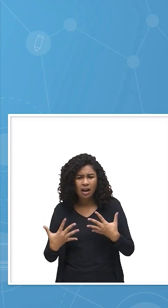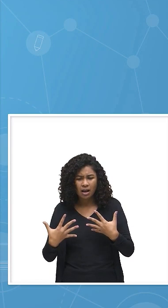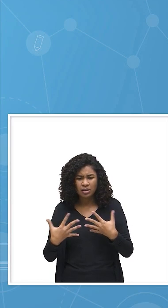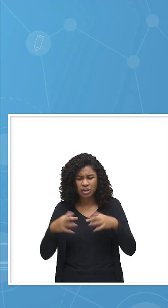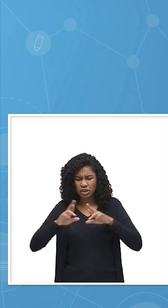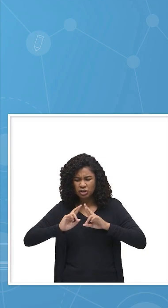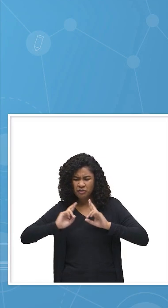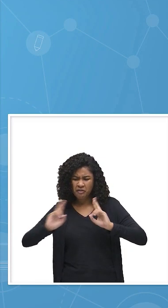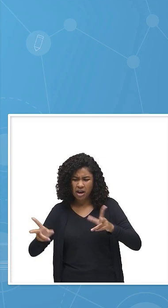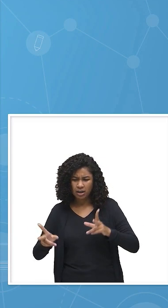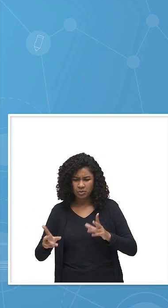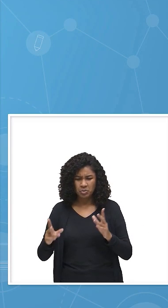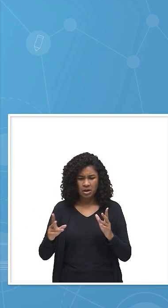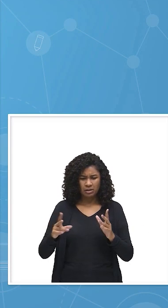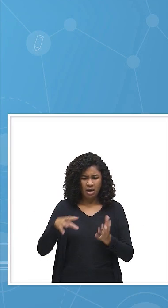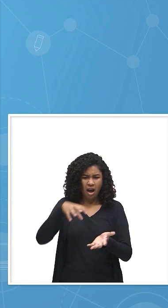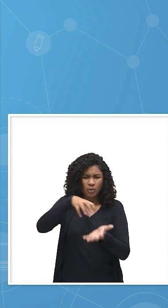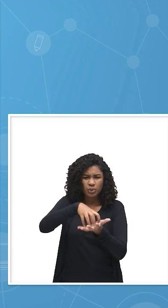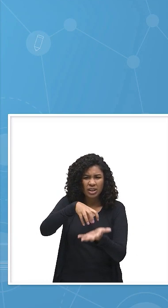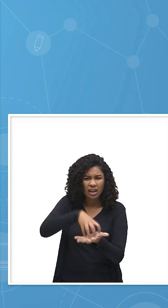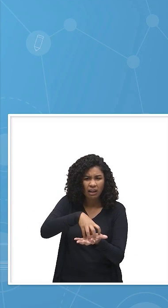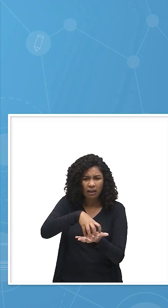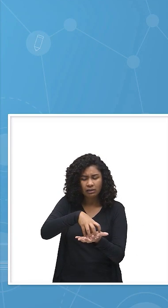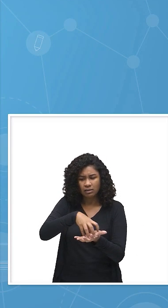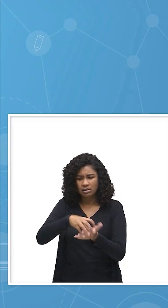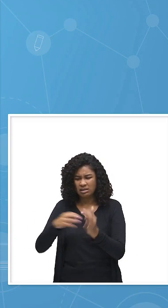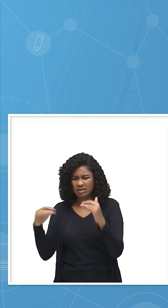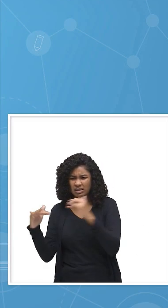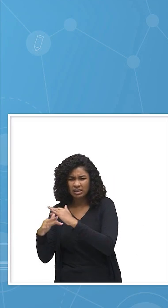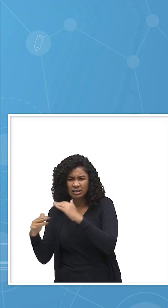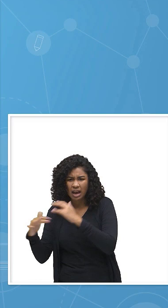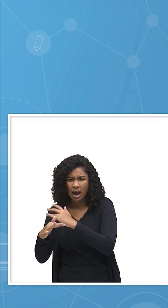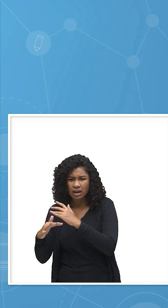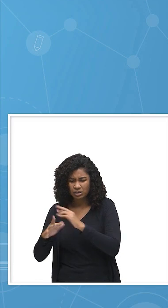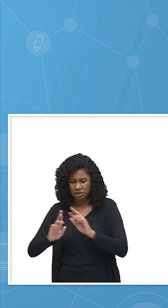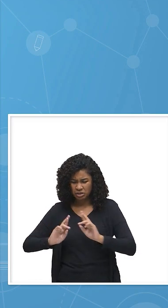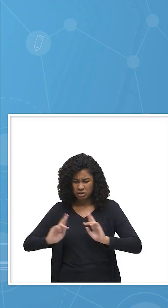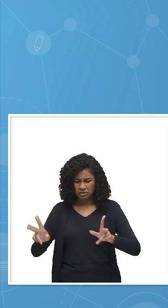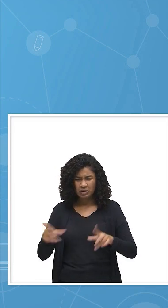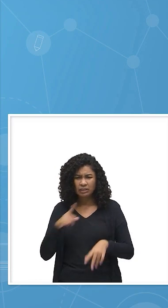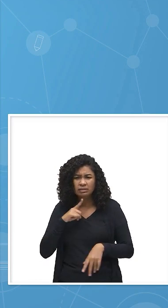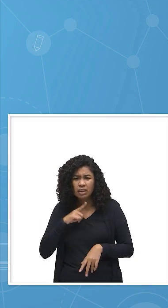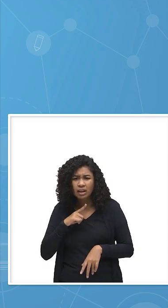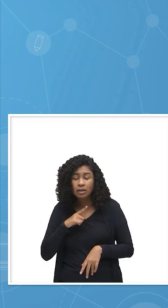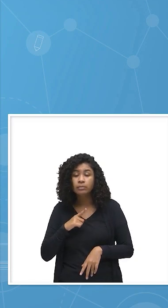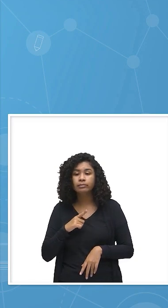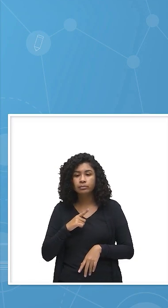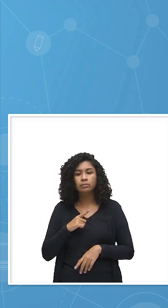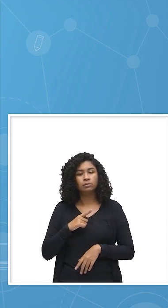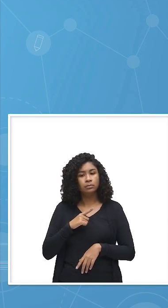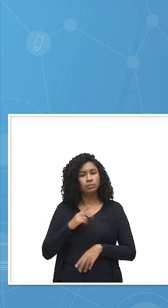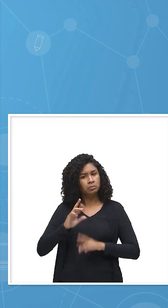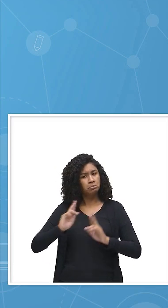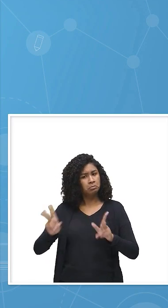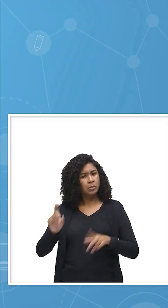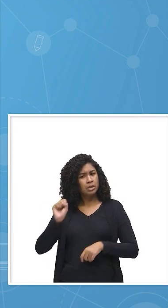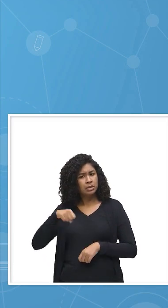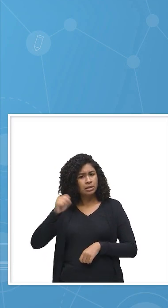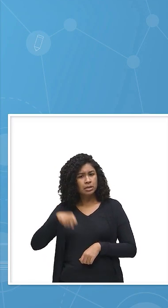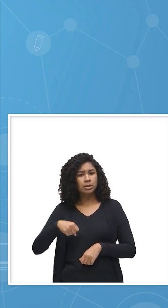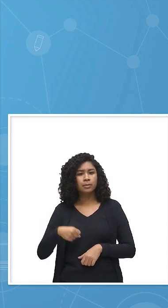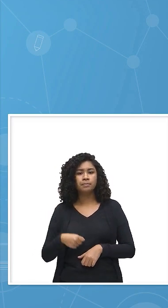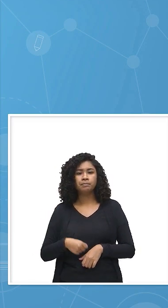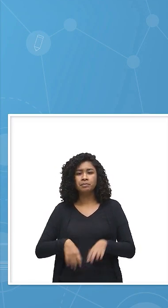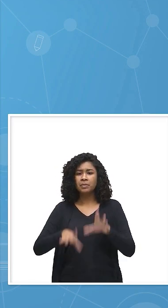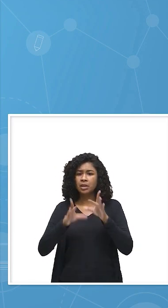a cidade de uma aldeia, né? Primeiro a gente vai ver aí a especialização do trabalho, a necessidade de aumentar